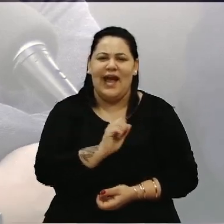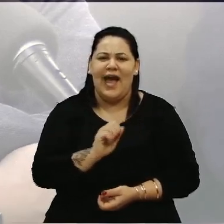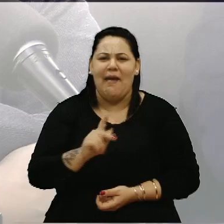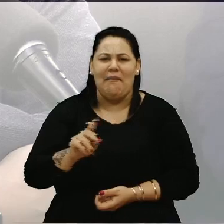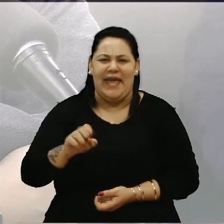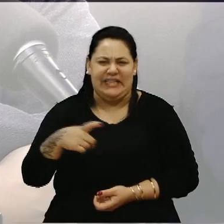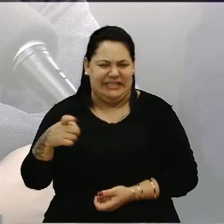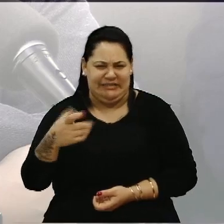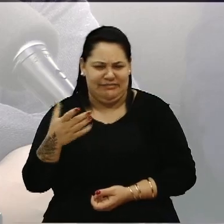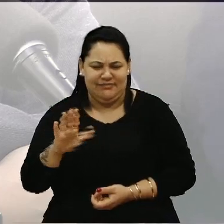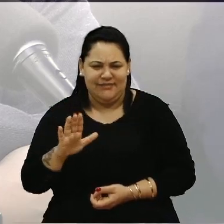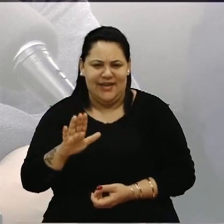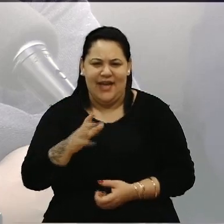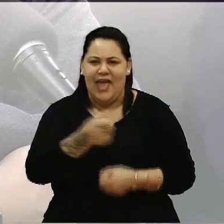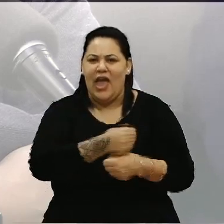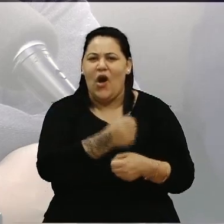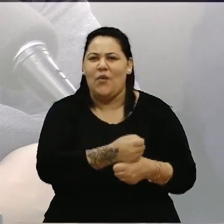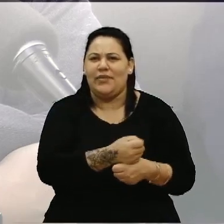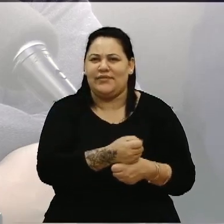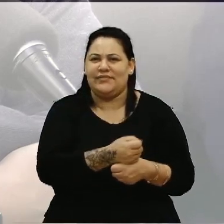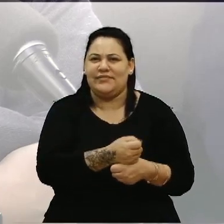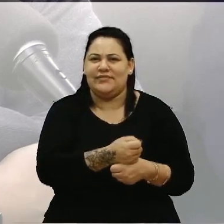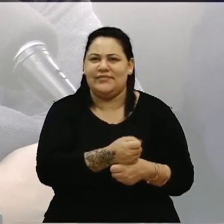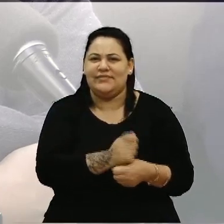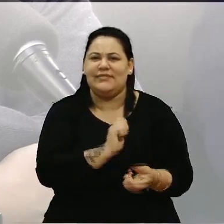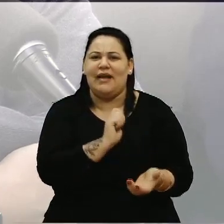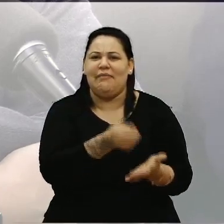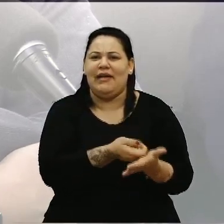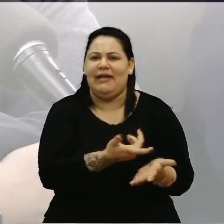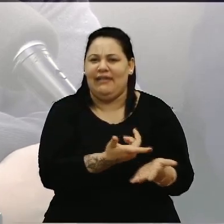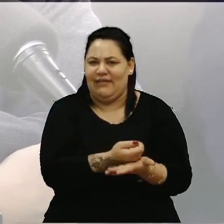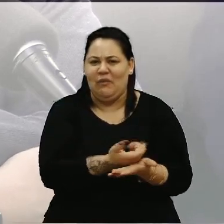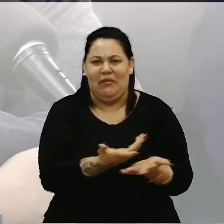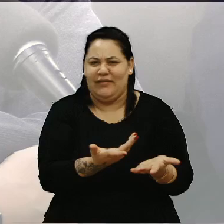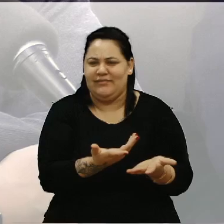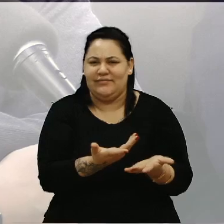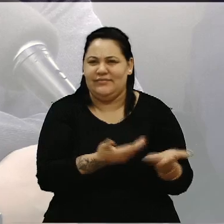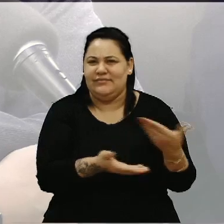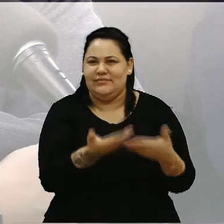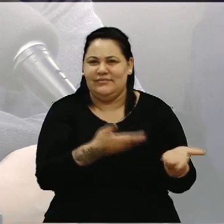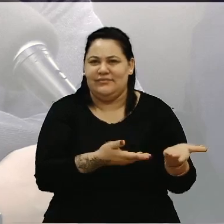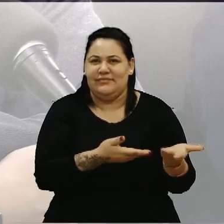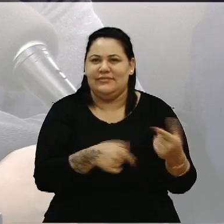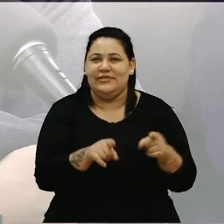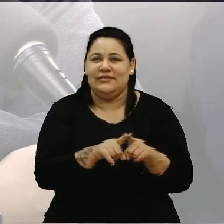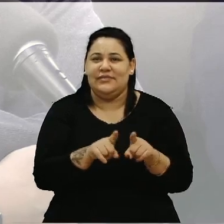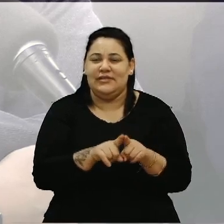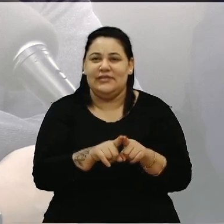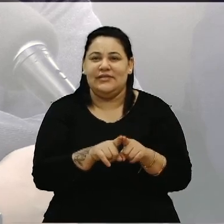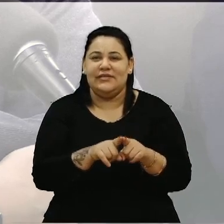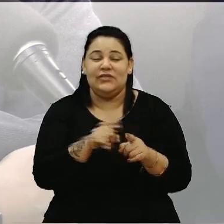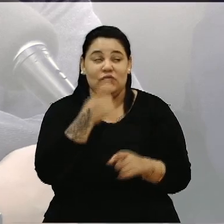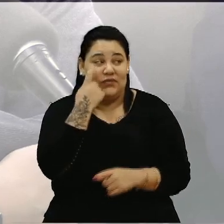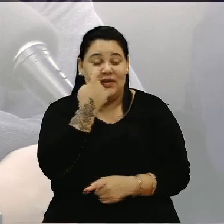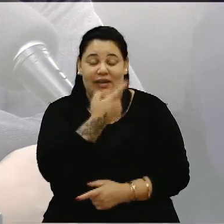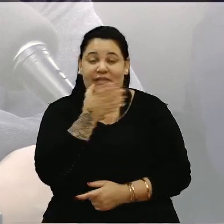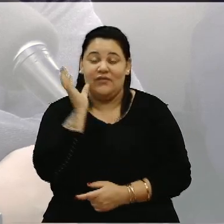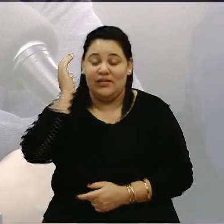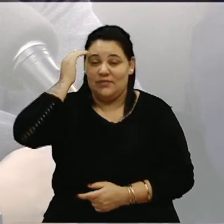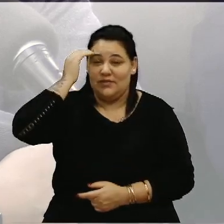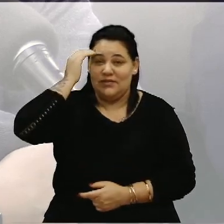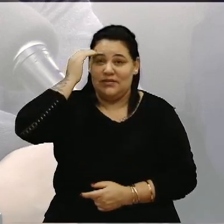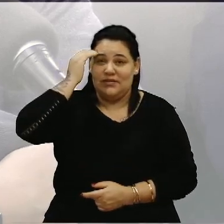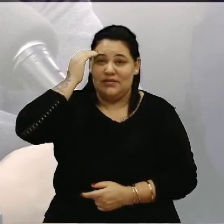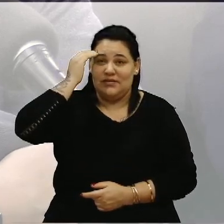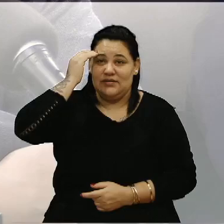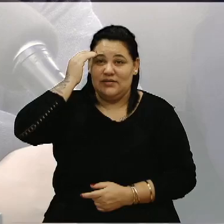e de custeio. Declaração de líder. E apesar, vejam que interessante, apesar, vereador Felipe, da